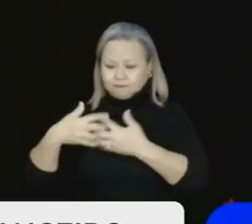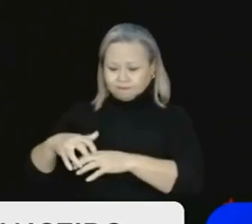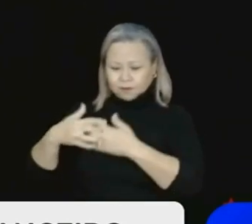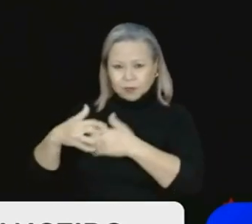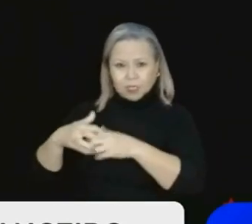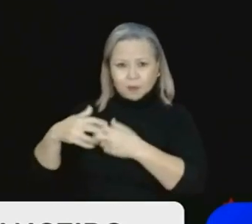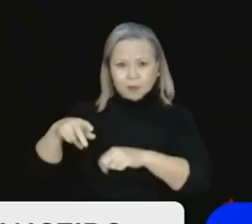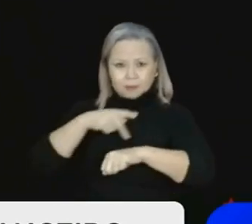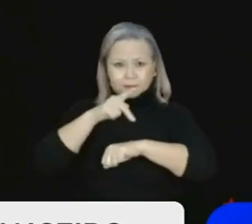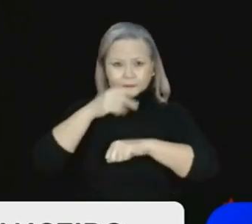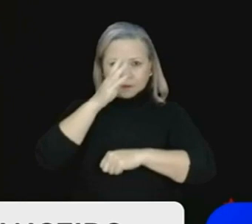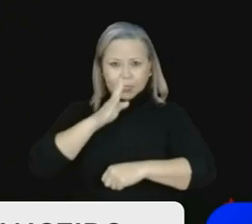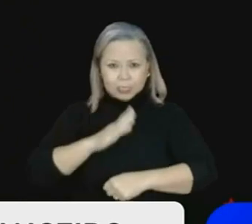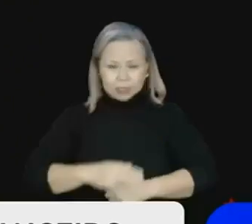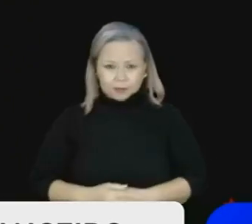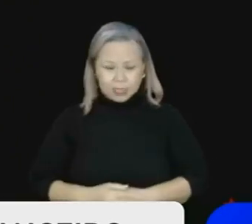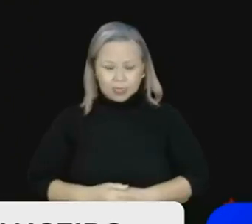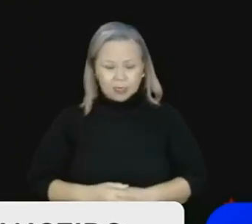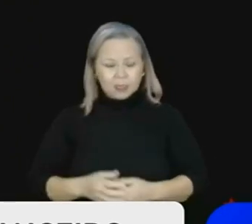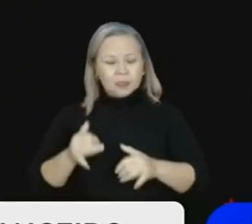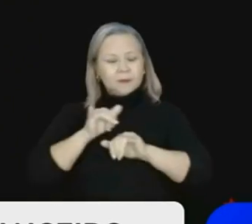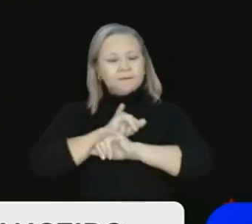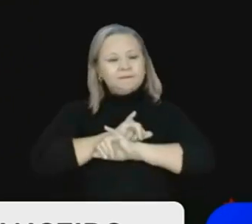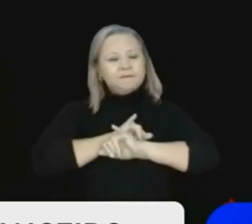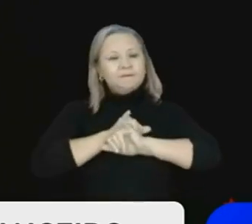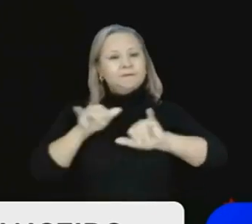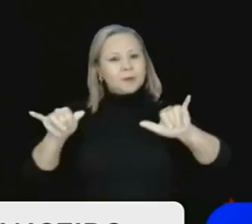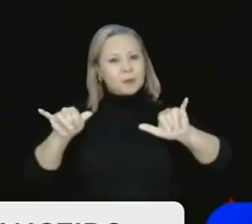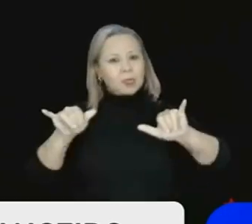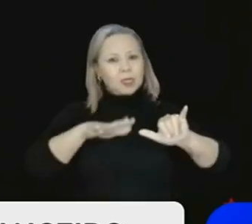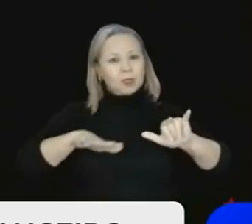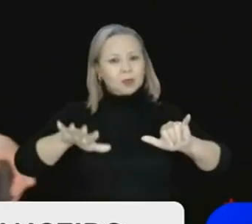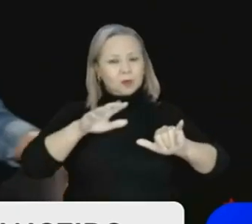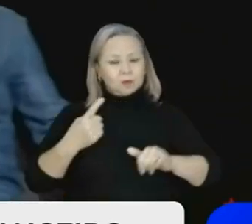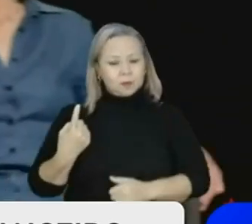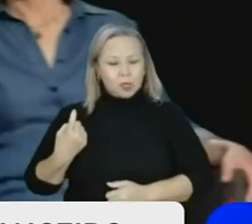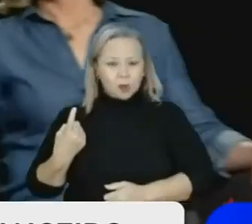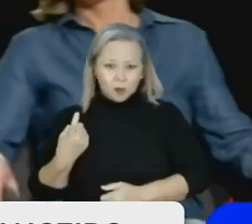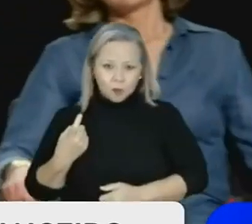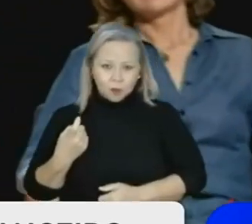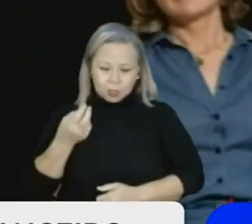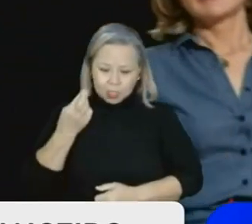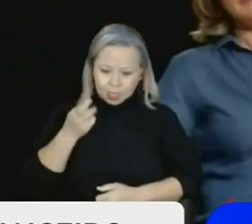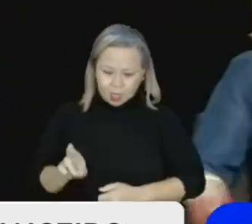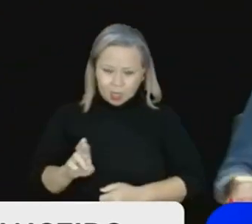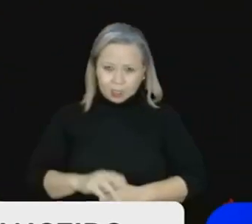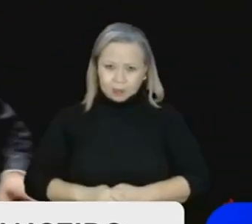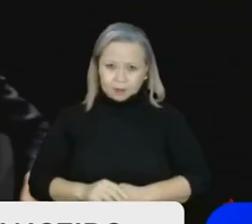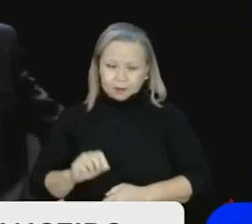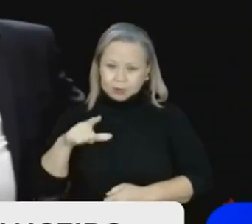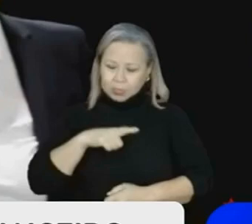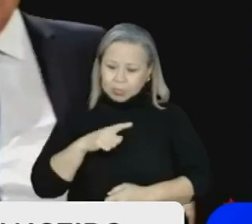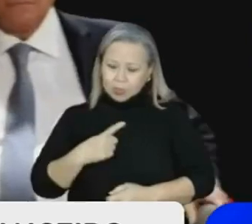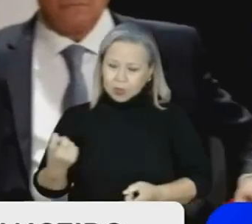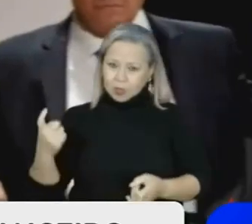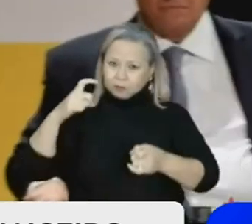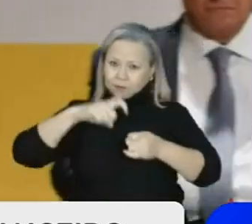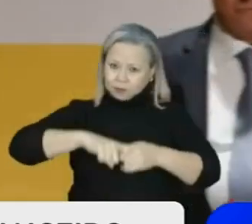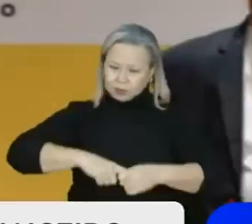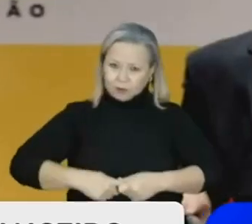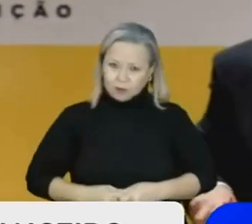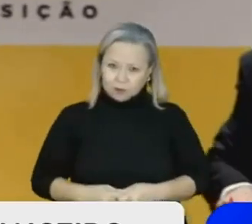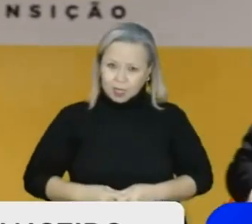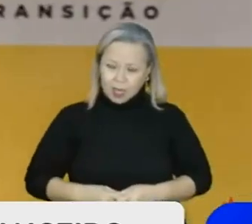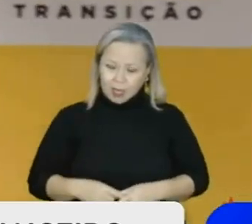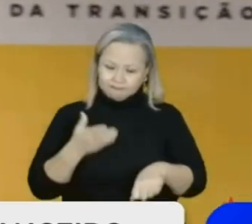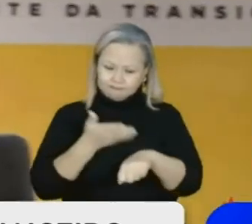a gente vai continuar acompanhando as falas do presidente eleito lá no CCBB no Banco do Brasil sede do governo